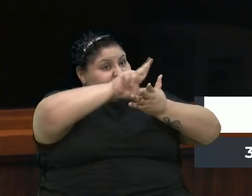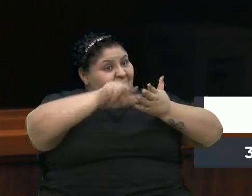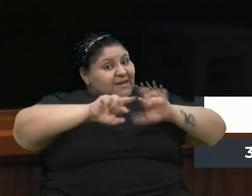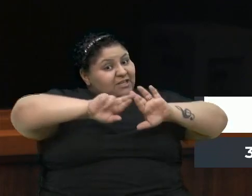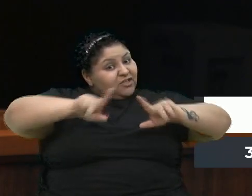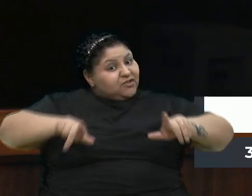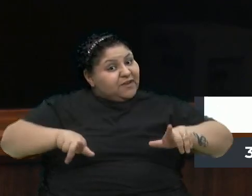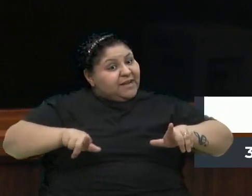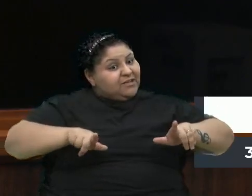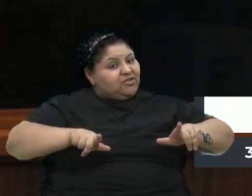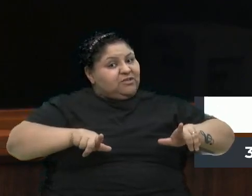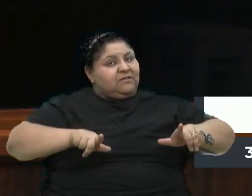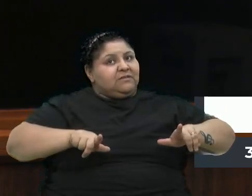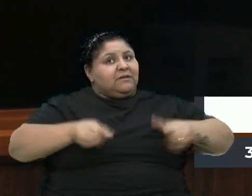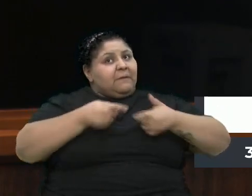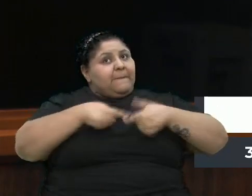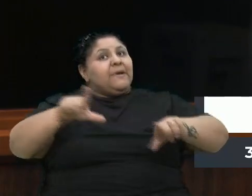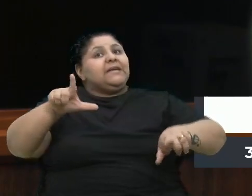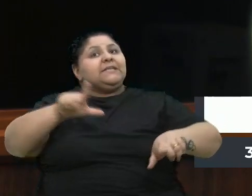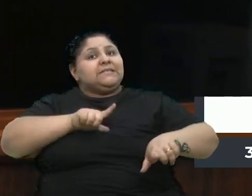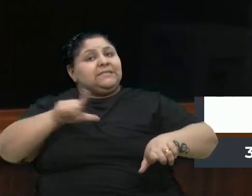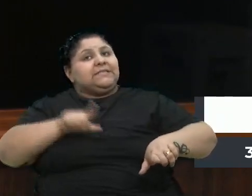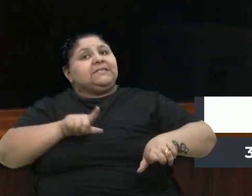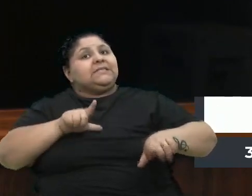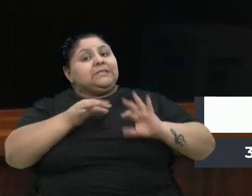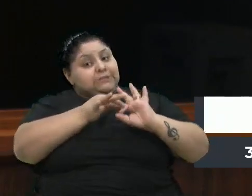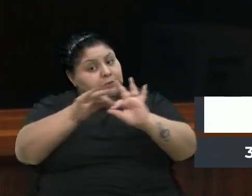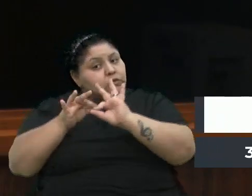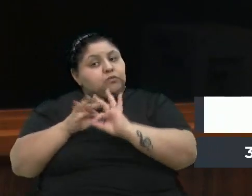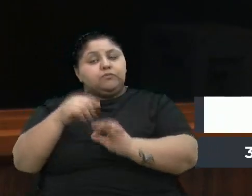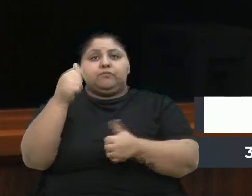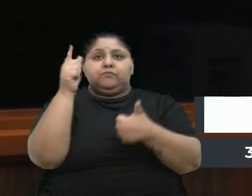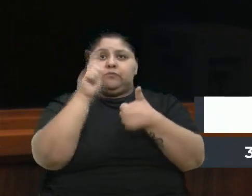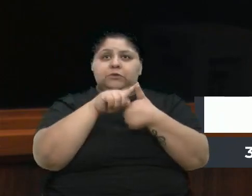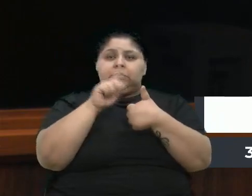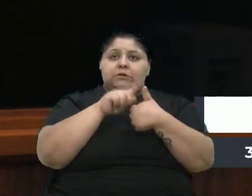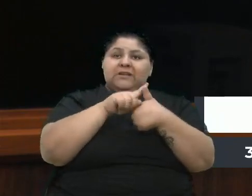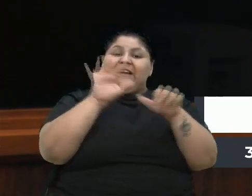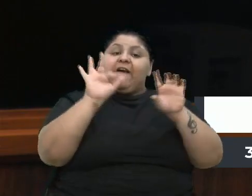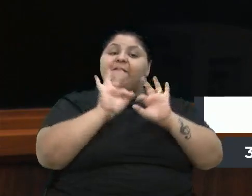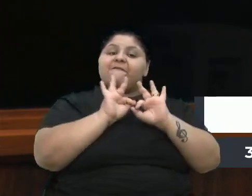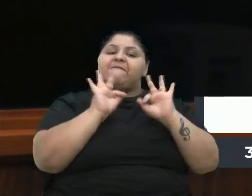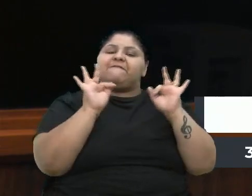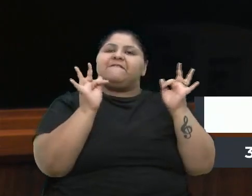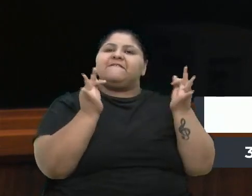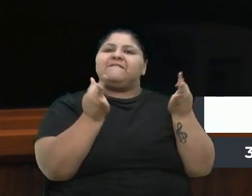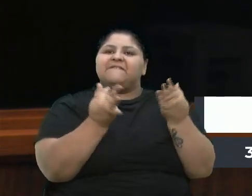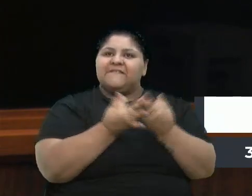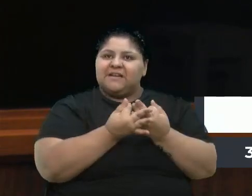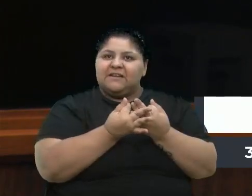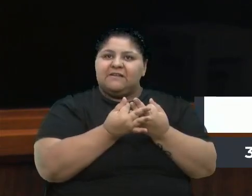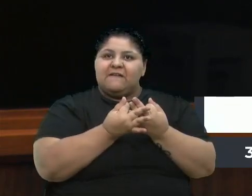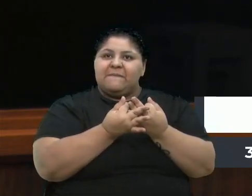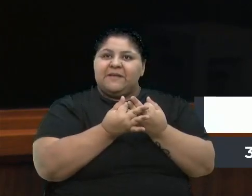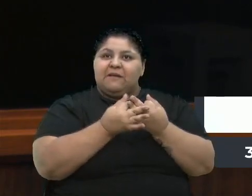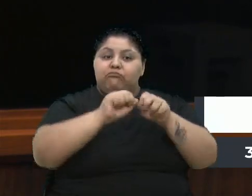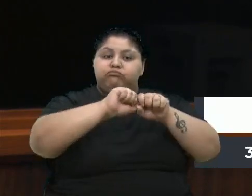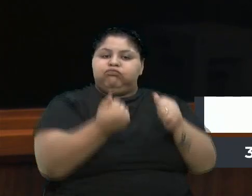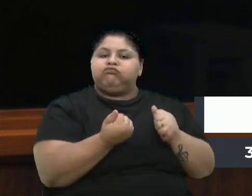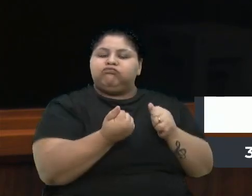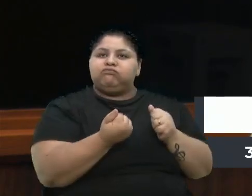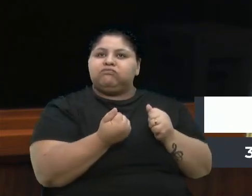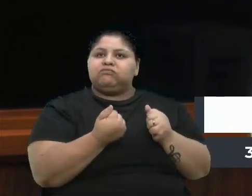entre elas, mas tem coisa que as une. Primeiro, laço familiar rompido